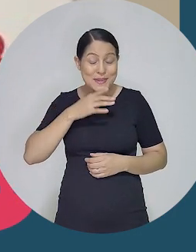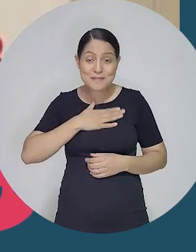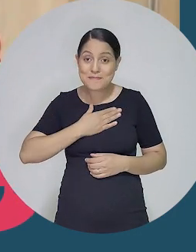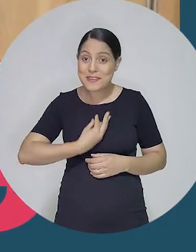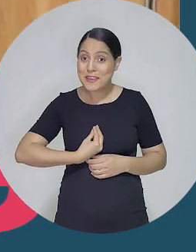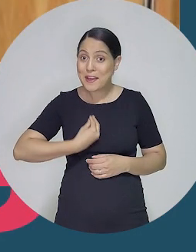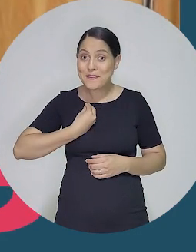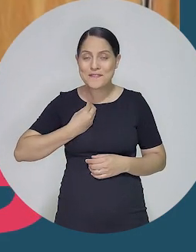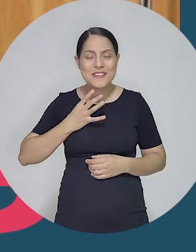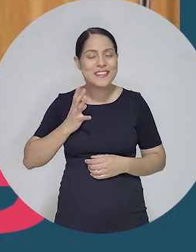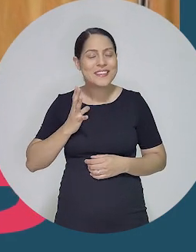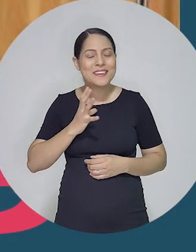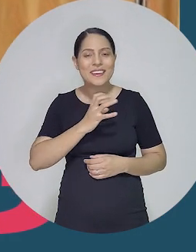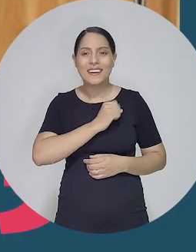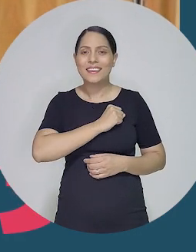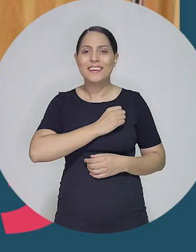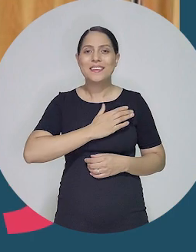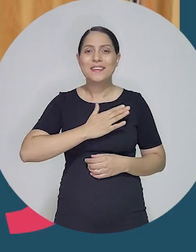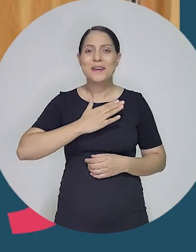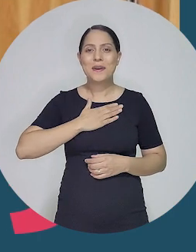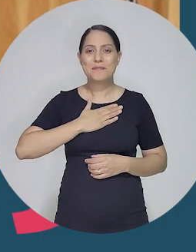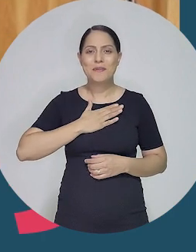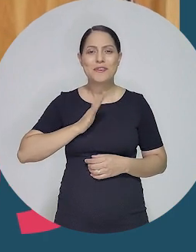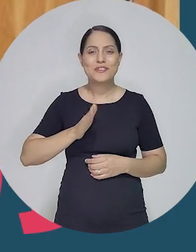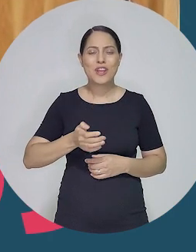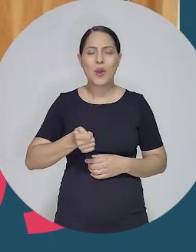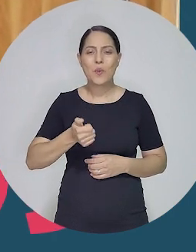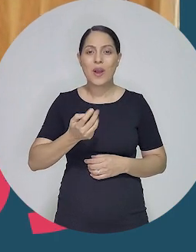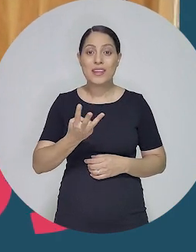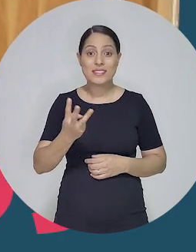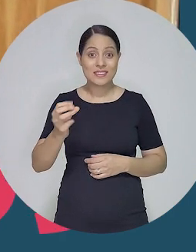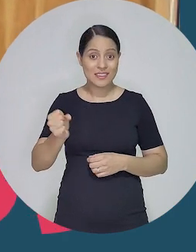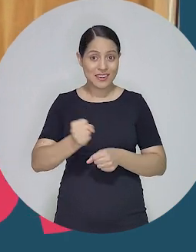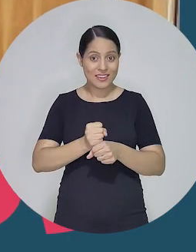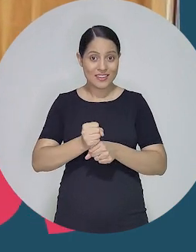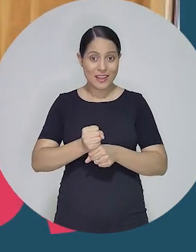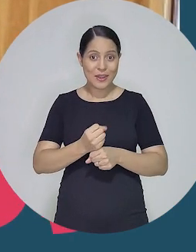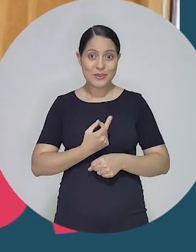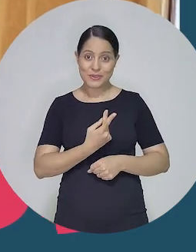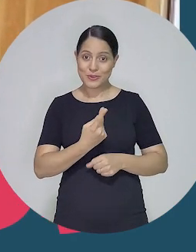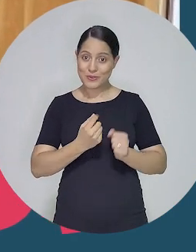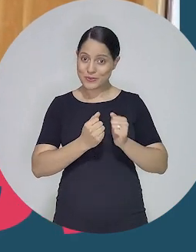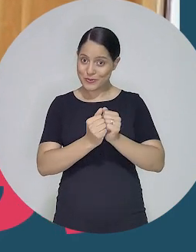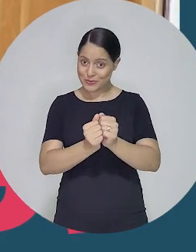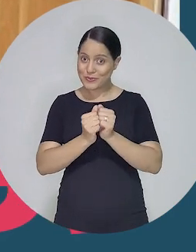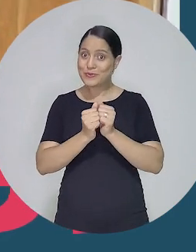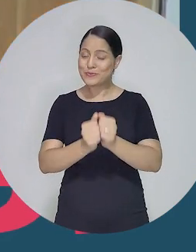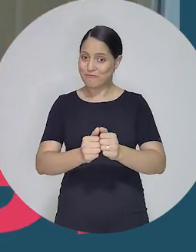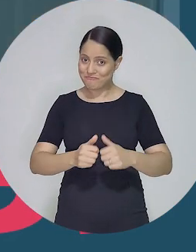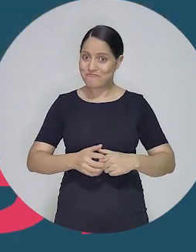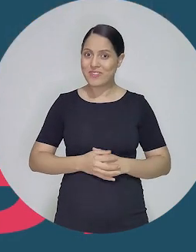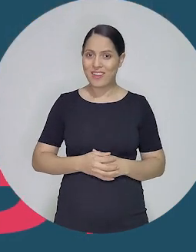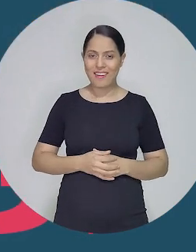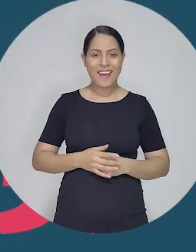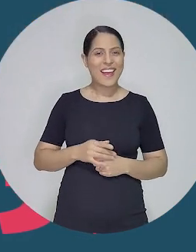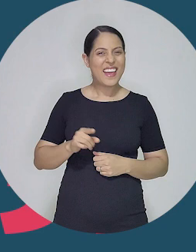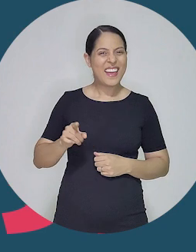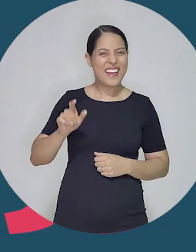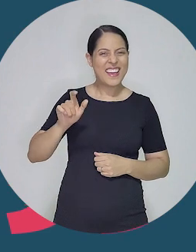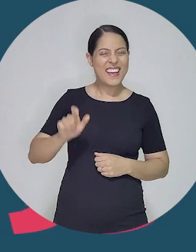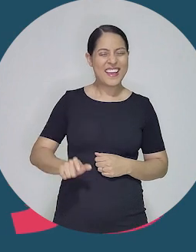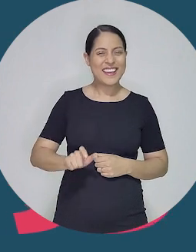estamos juntos há quase 30 anos. Ele é o pai amoroso da Beatriz e do Bernardo. É um